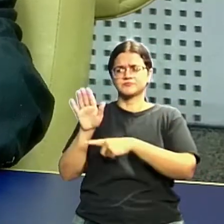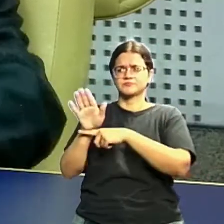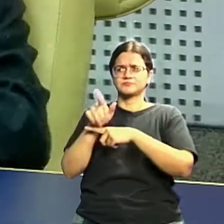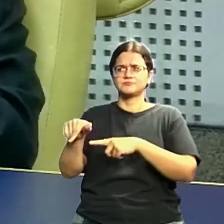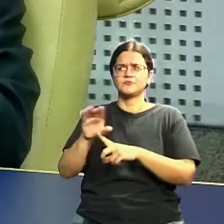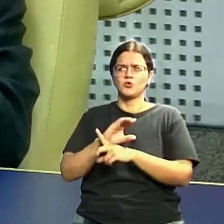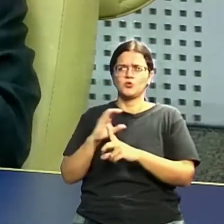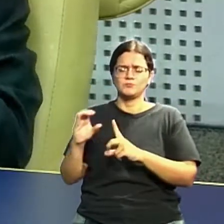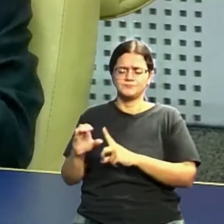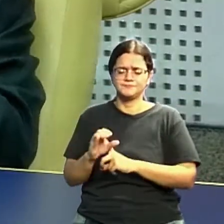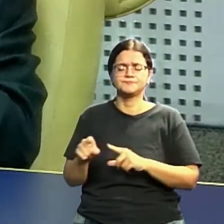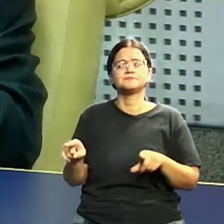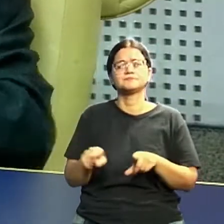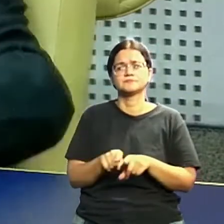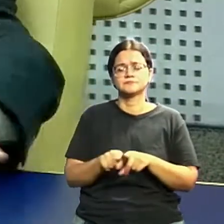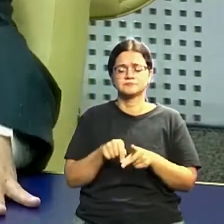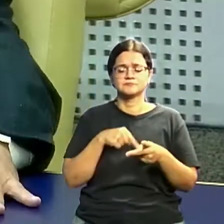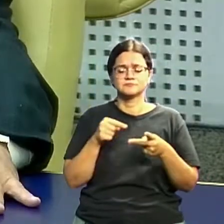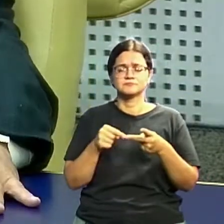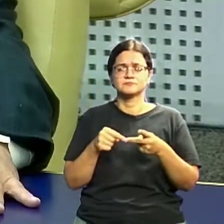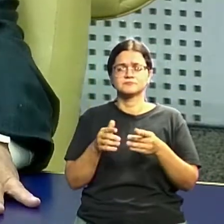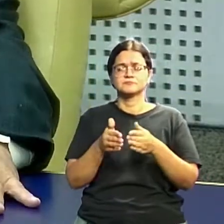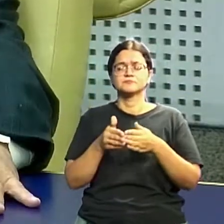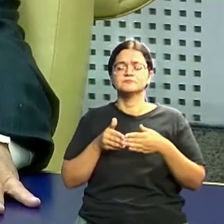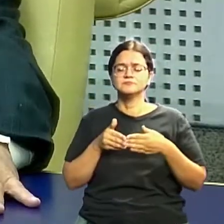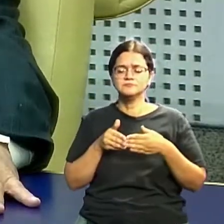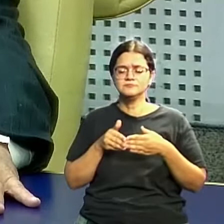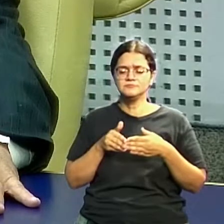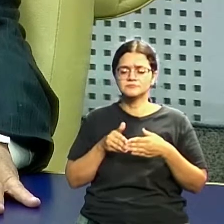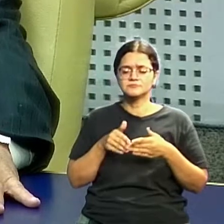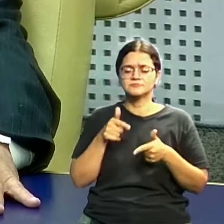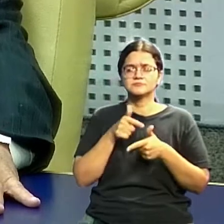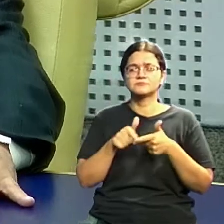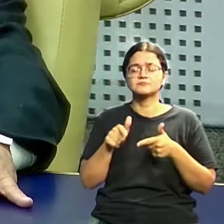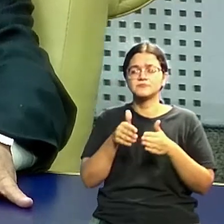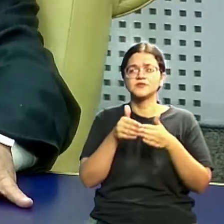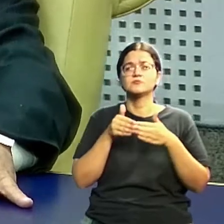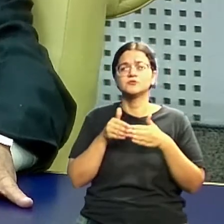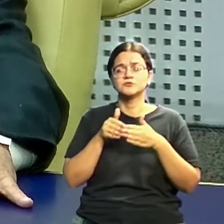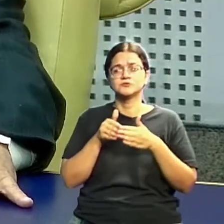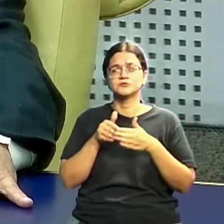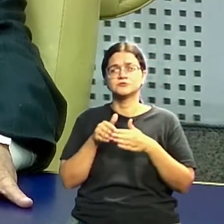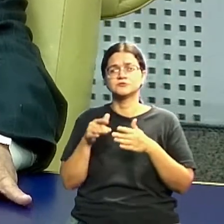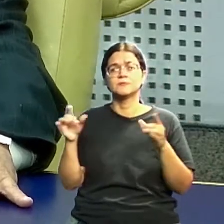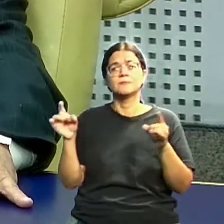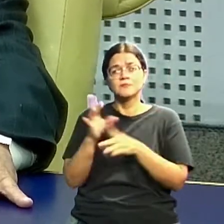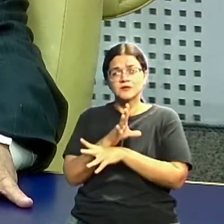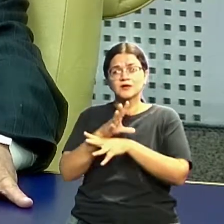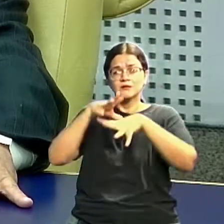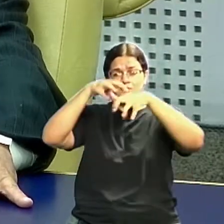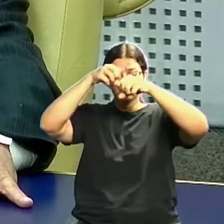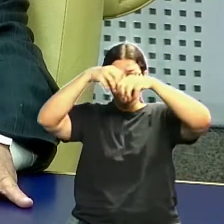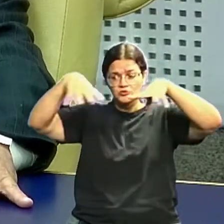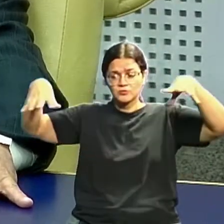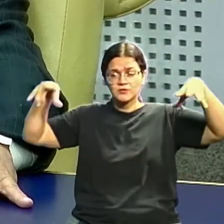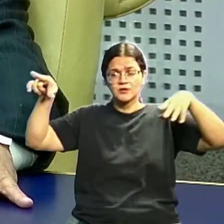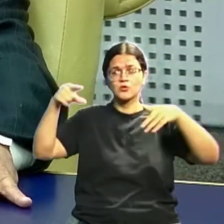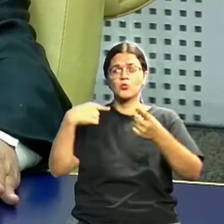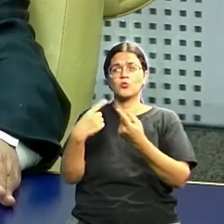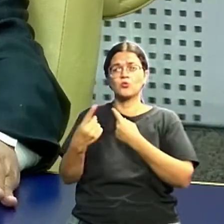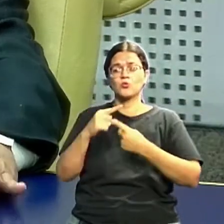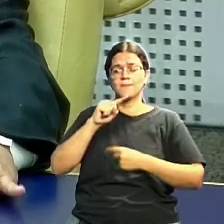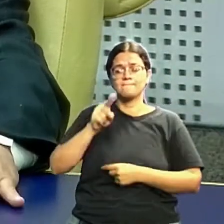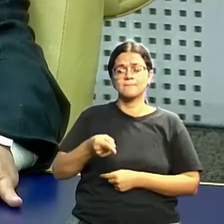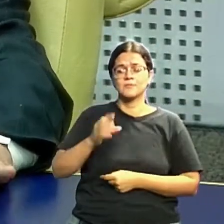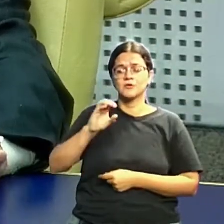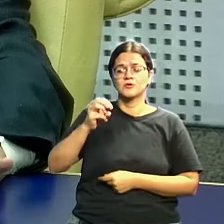aquela comunidade. E também, senhor presidente, estou apresentando um requerimento solicitando a complementação da iluminação da Rua 1032,